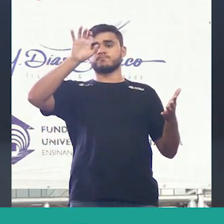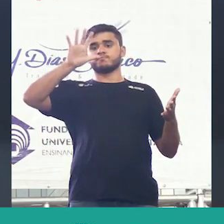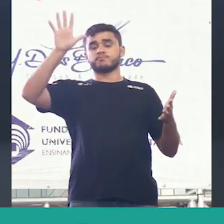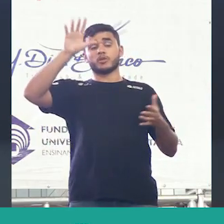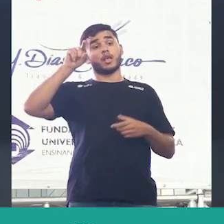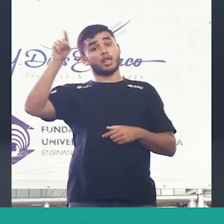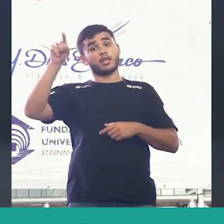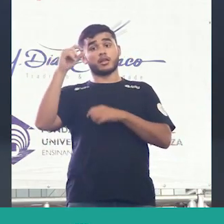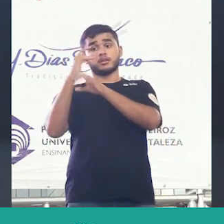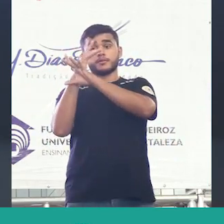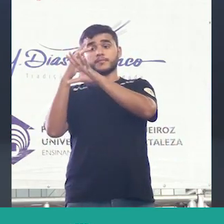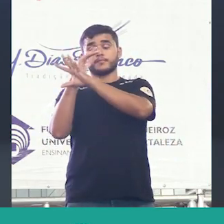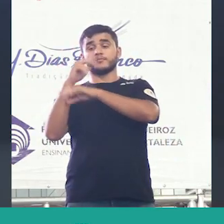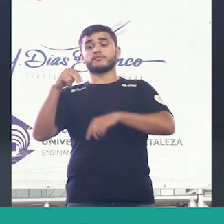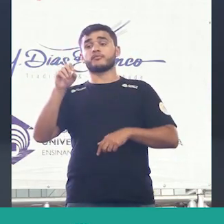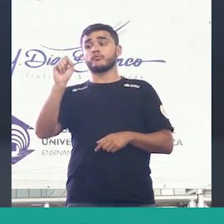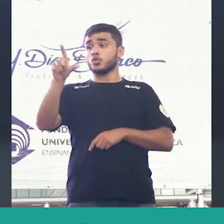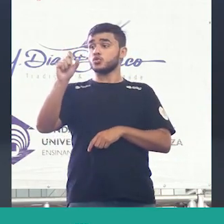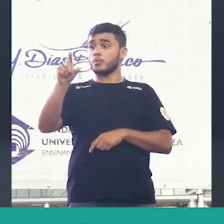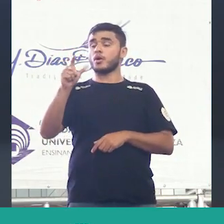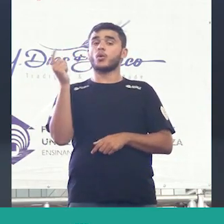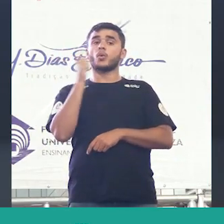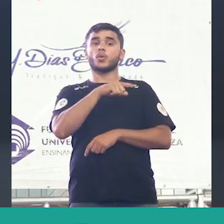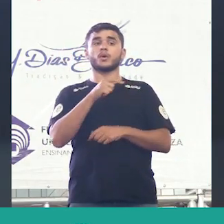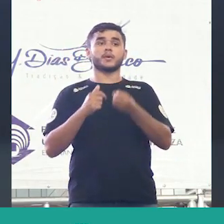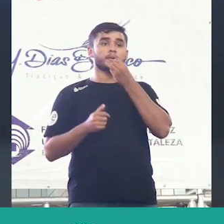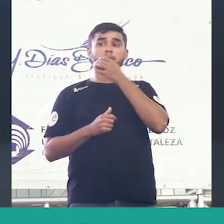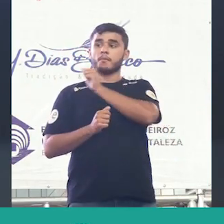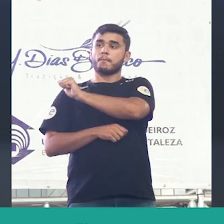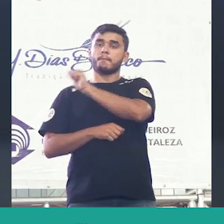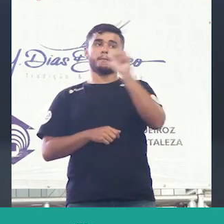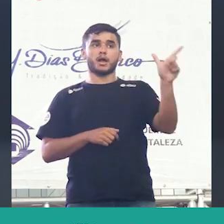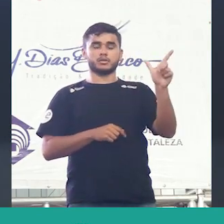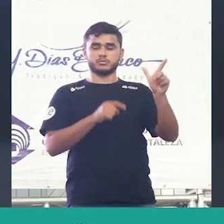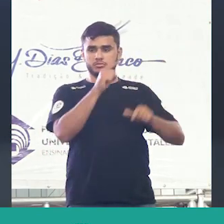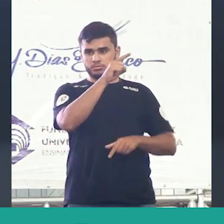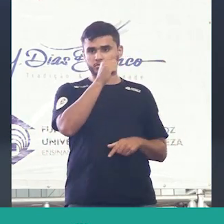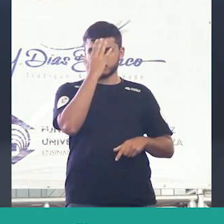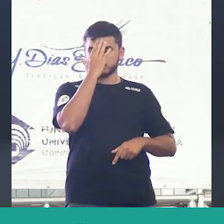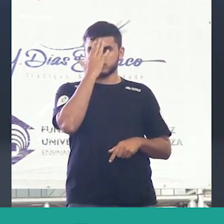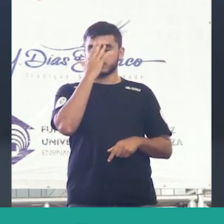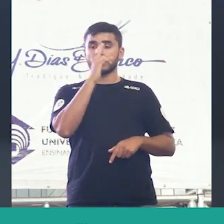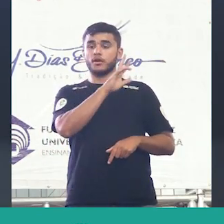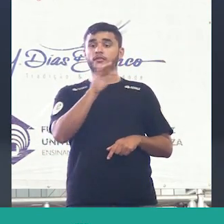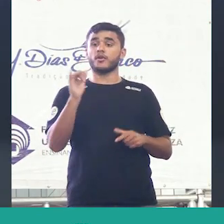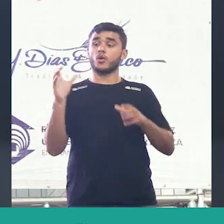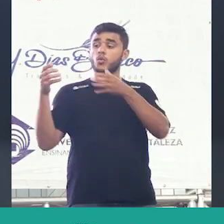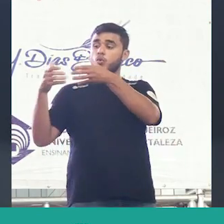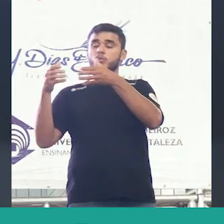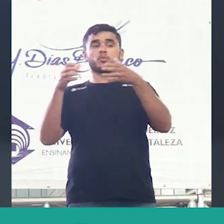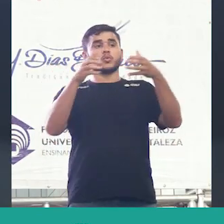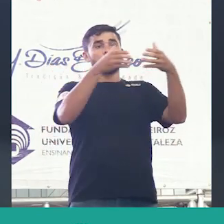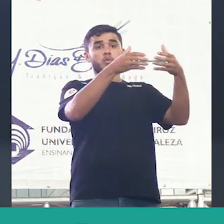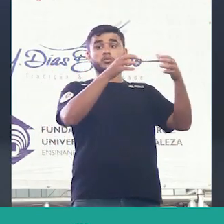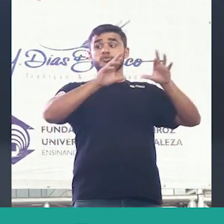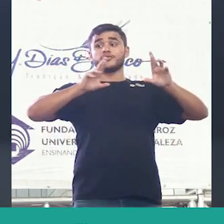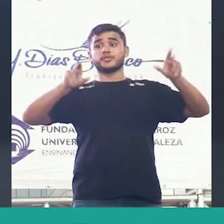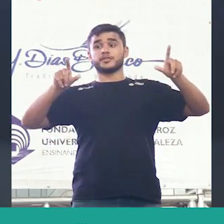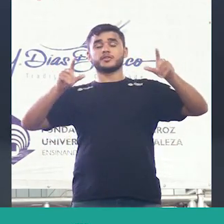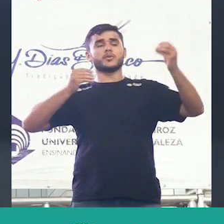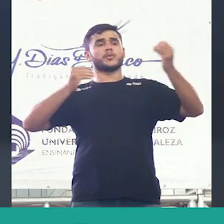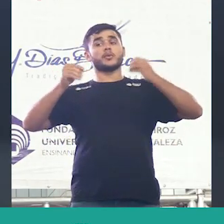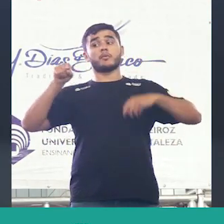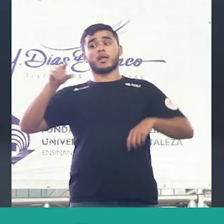atmosfera de Sobral mostraram infinitamente superiores à Ilha do Príncipe, para onde se deslocaram parte da comissão inglesa. Então vamos